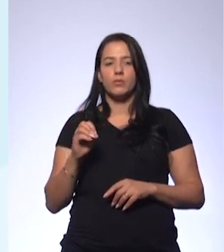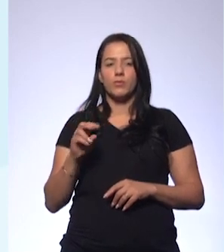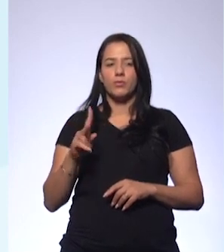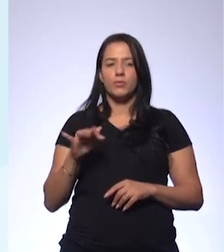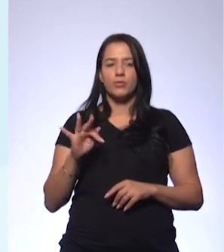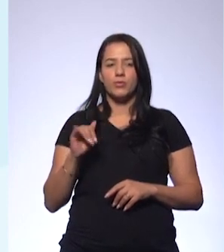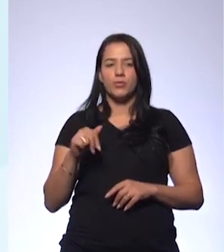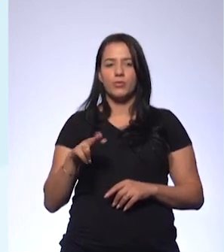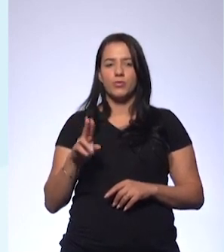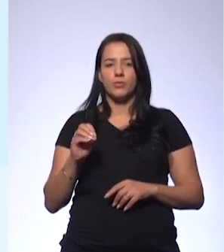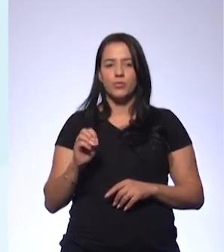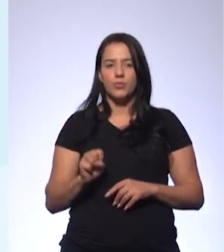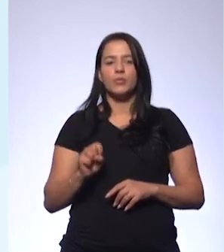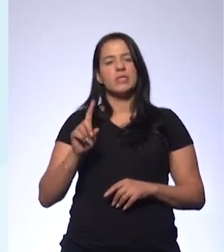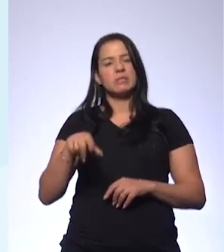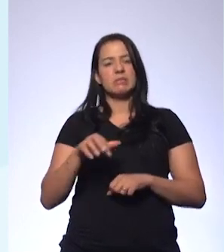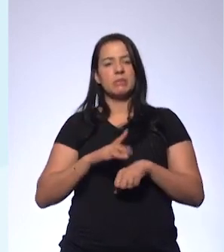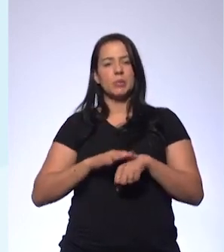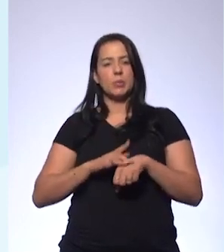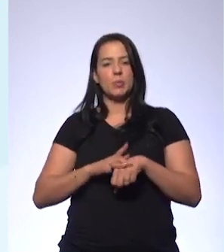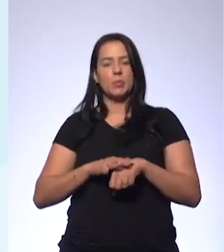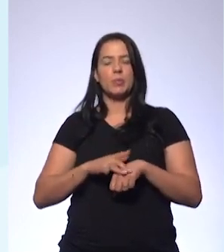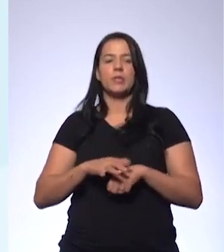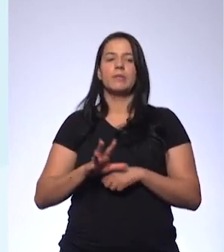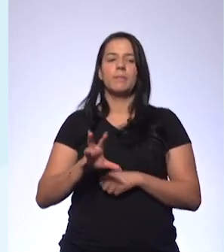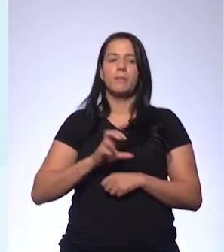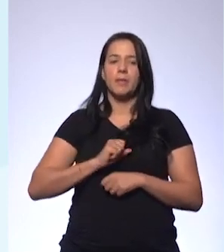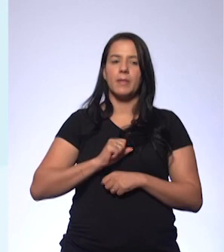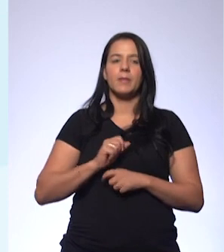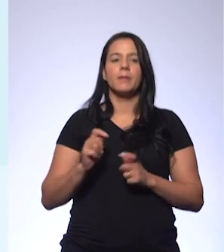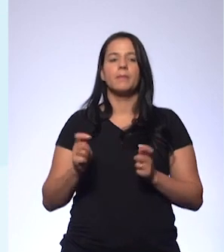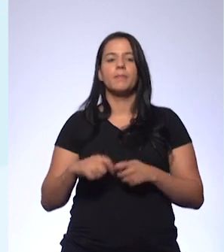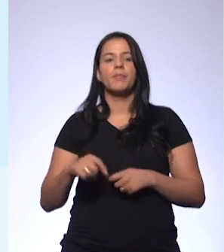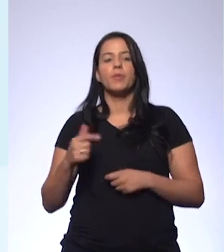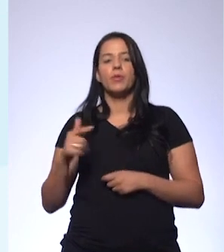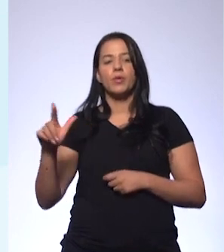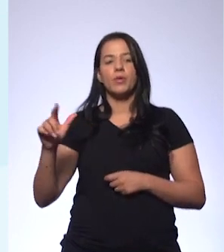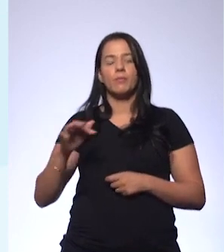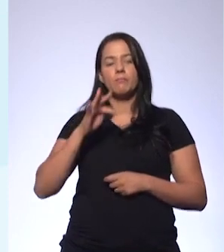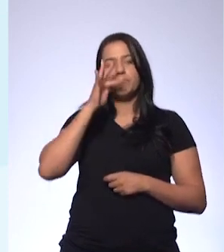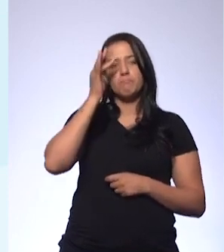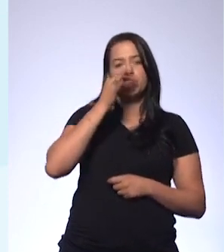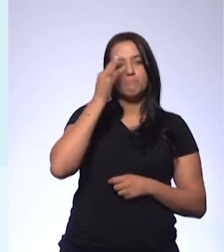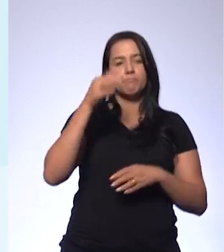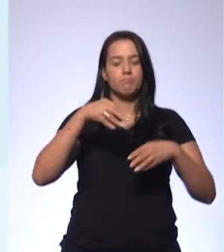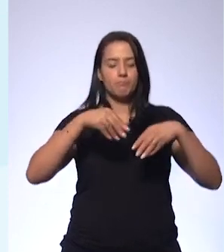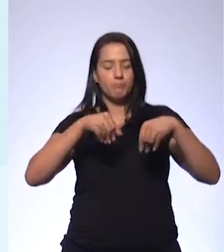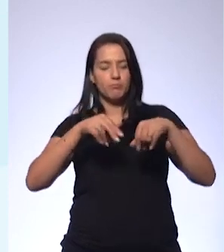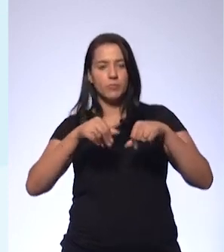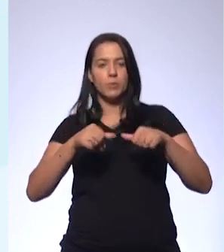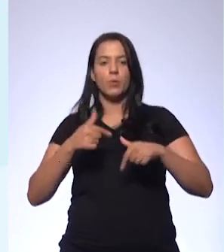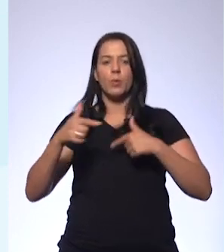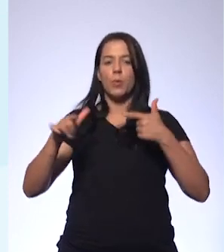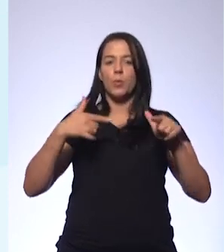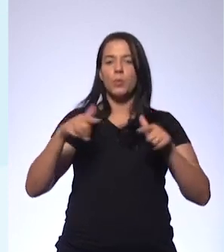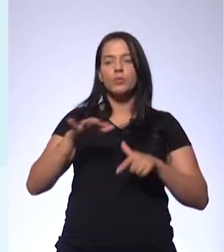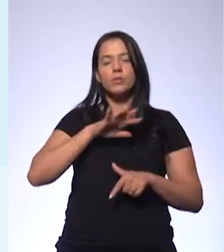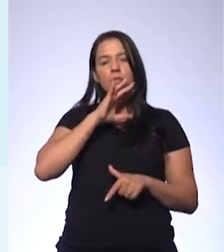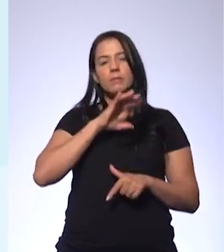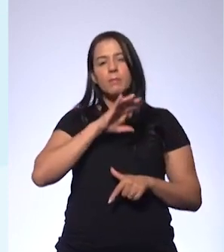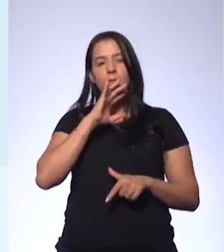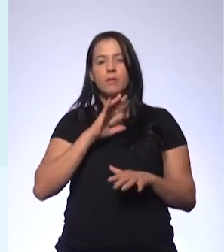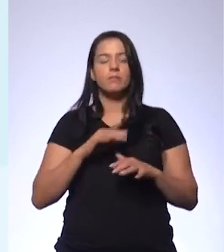que podem causar doenças ali para aquele indivíduo, plantas, solo, outros animais. Né?